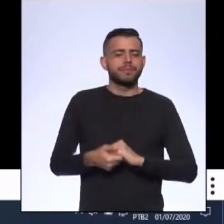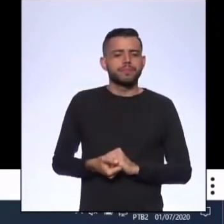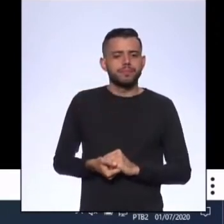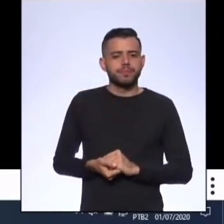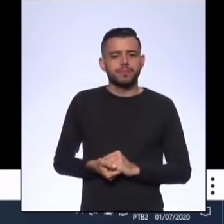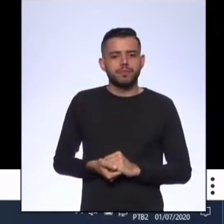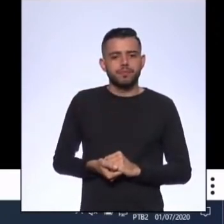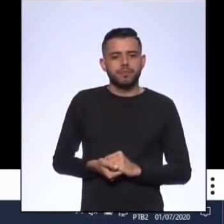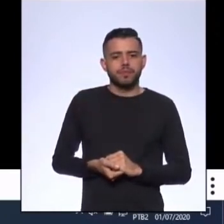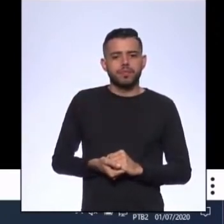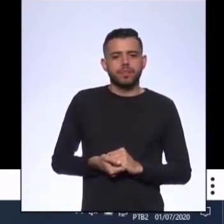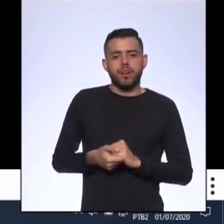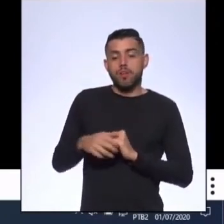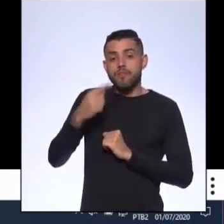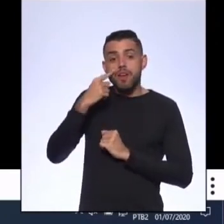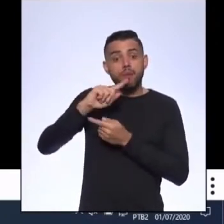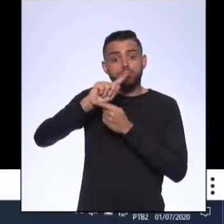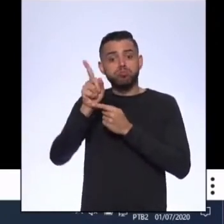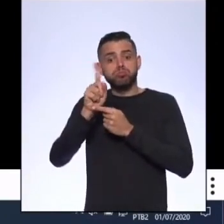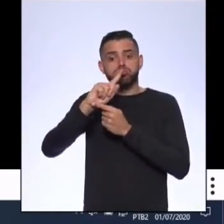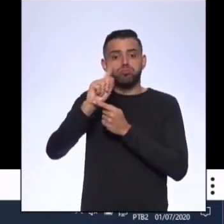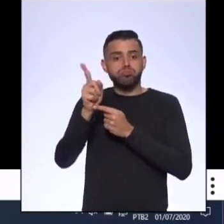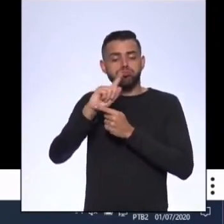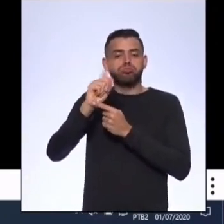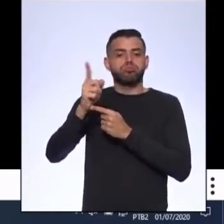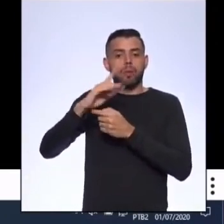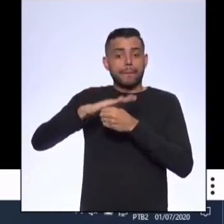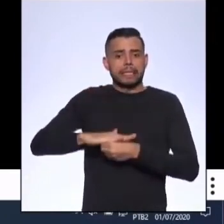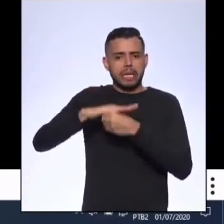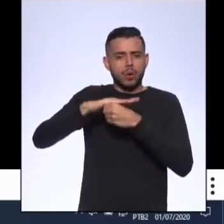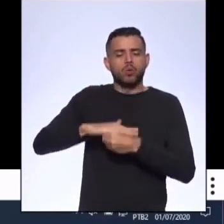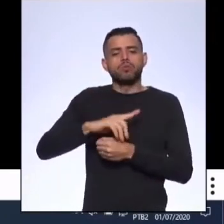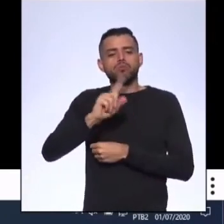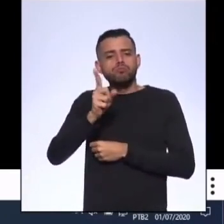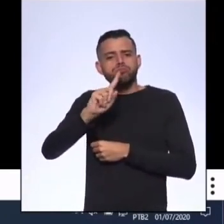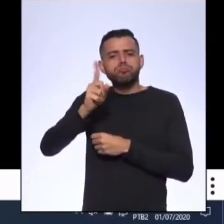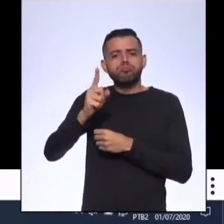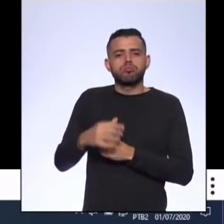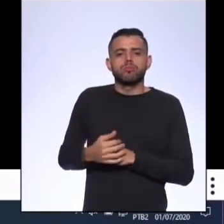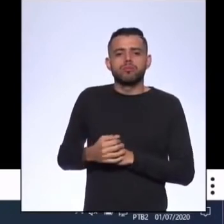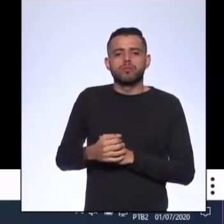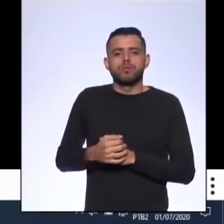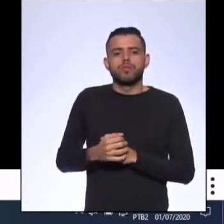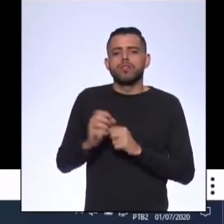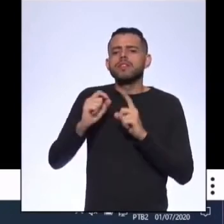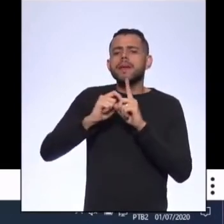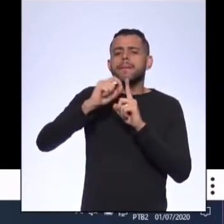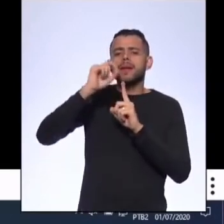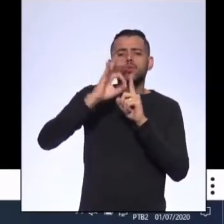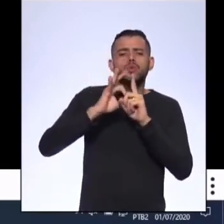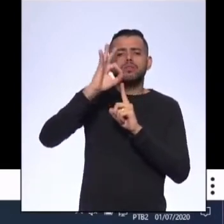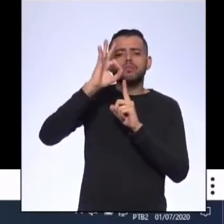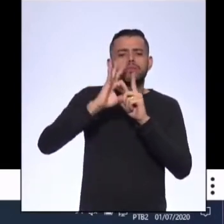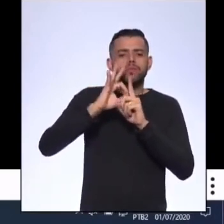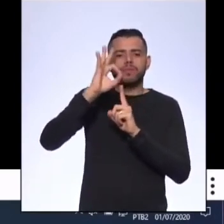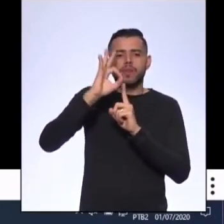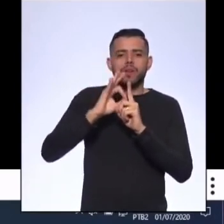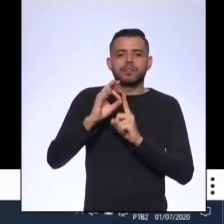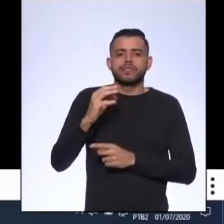observem ali a pressão. Aumentou a pressão? Olha lá, 24,2, tá? E a temperatura? Foi para aí, ó,